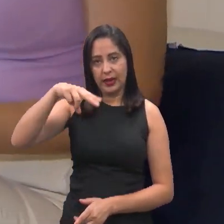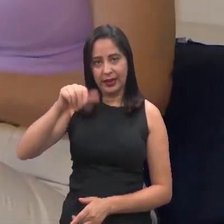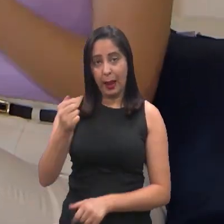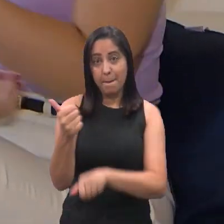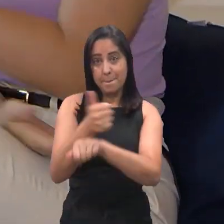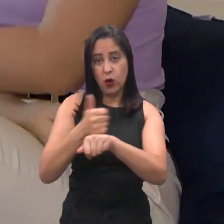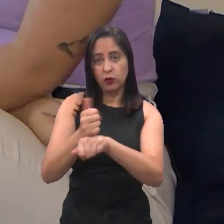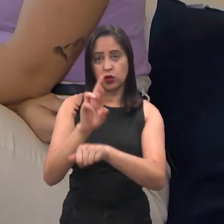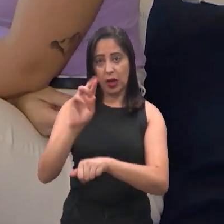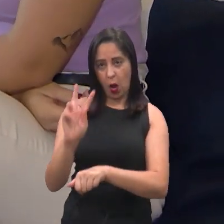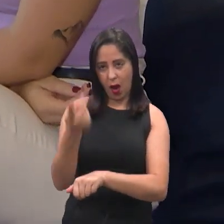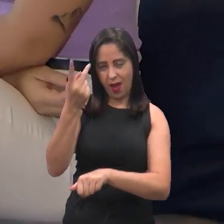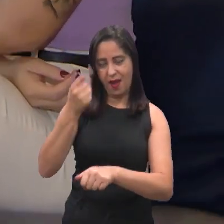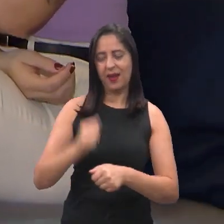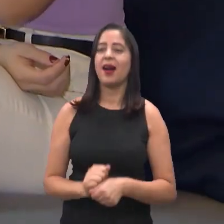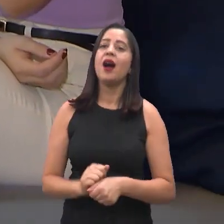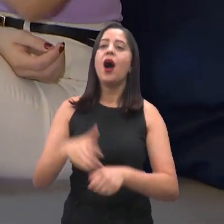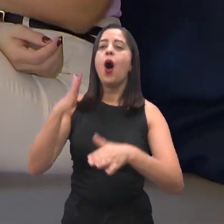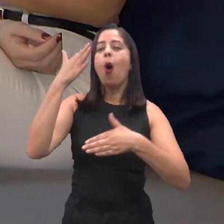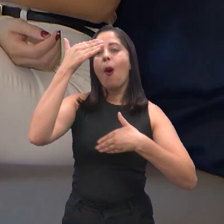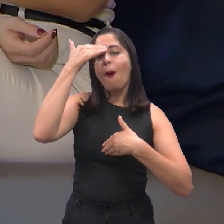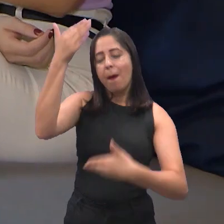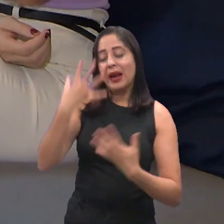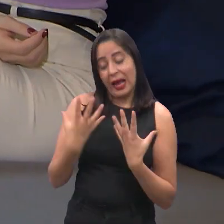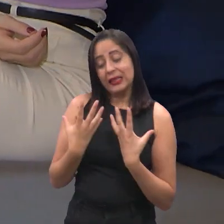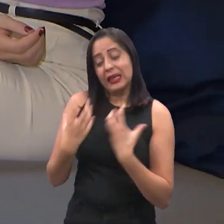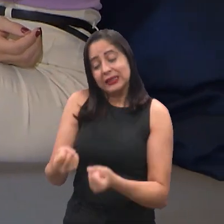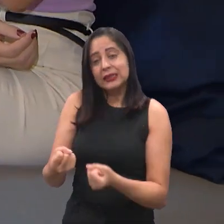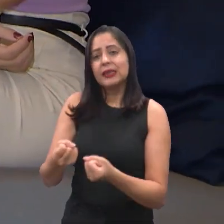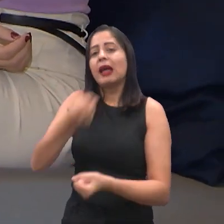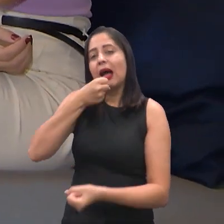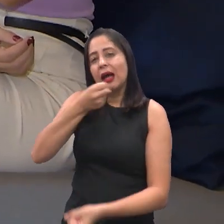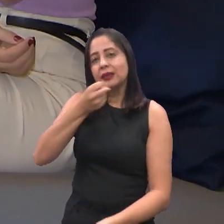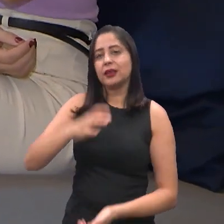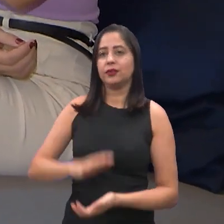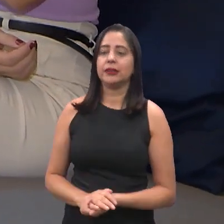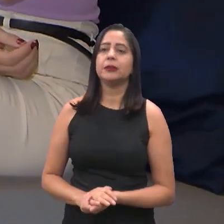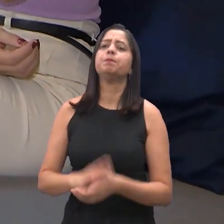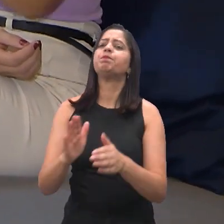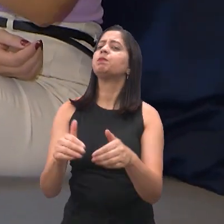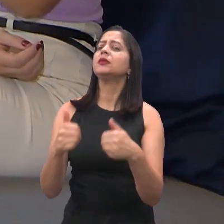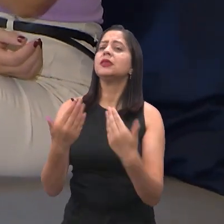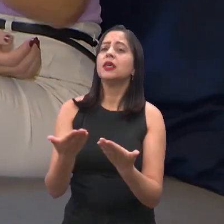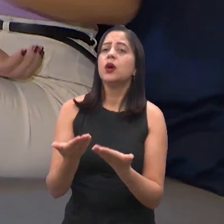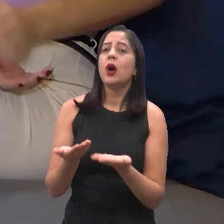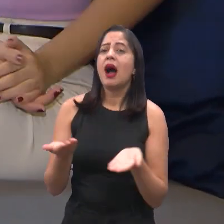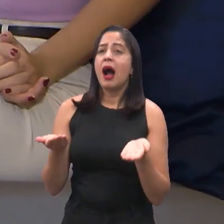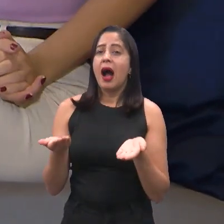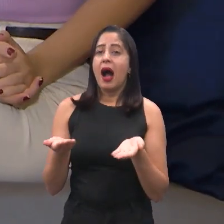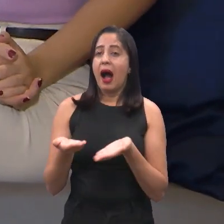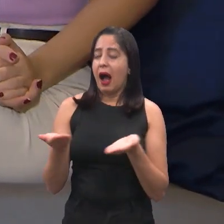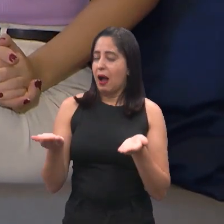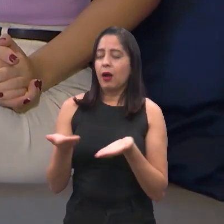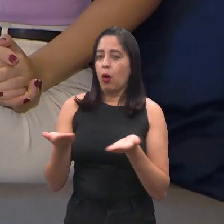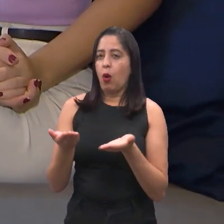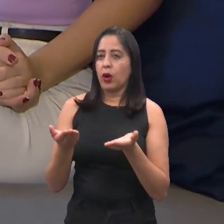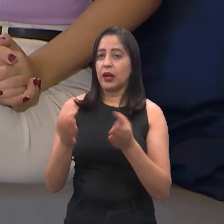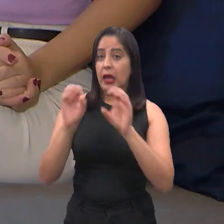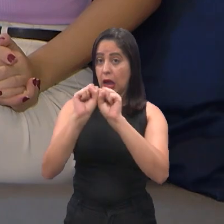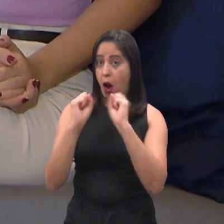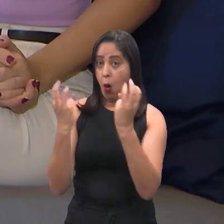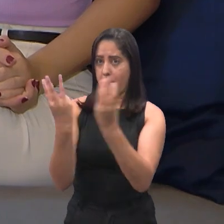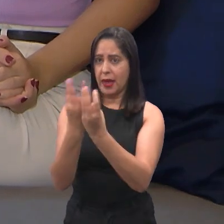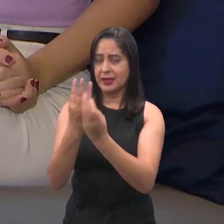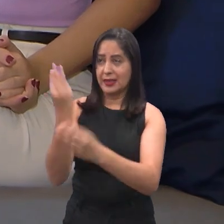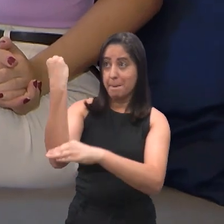por aceitar nosso convite. Ana, o que mudou basicamente após essa classificação da Organização Mundial